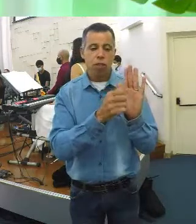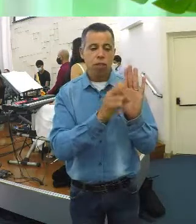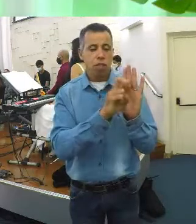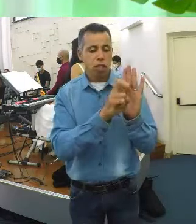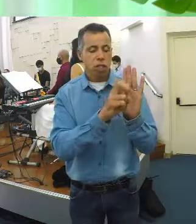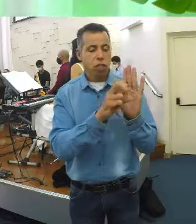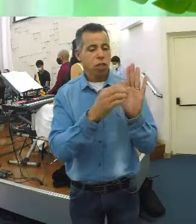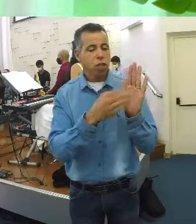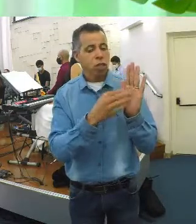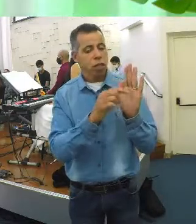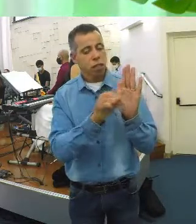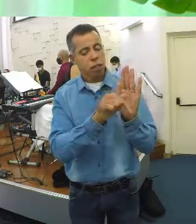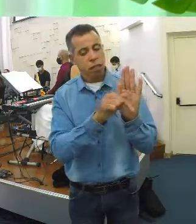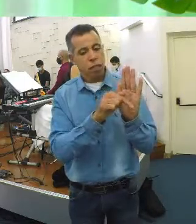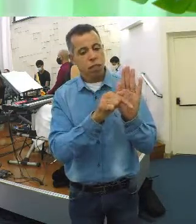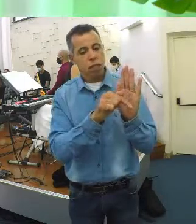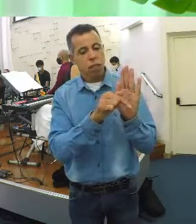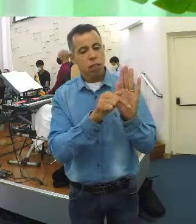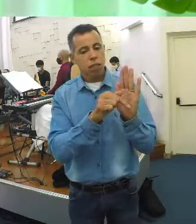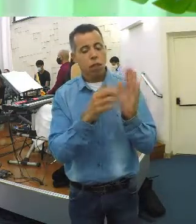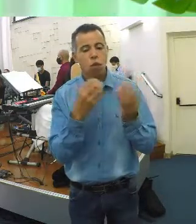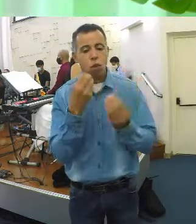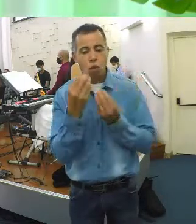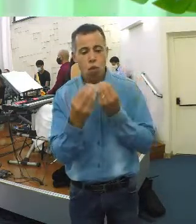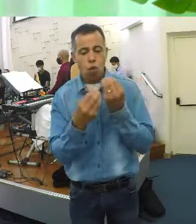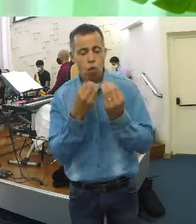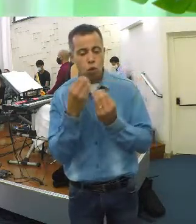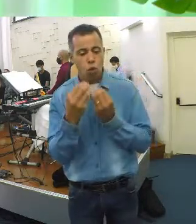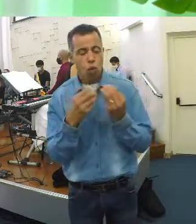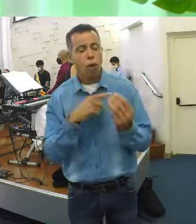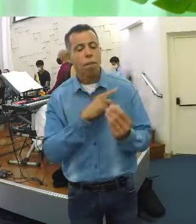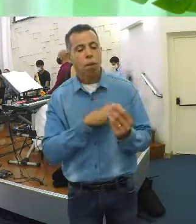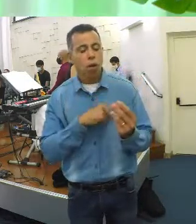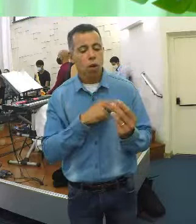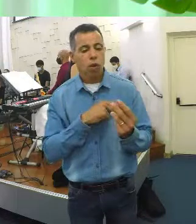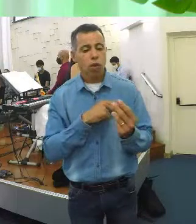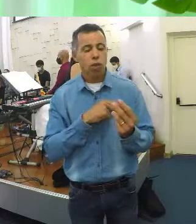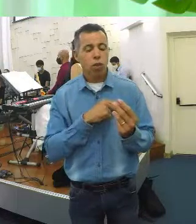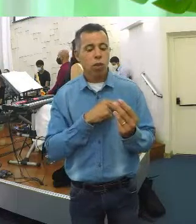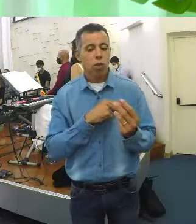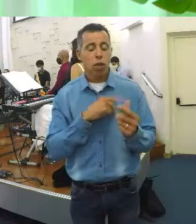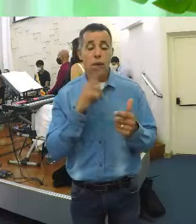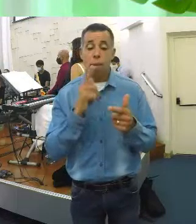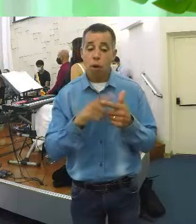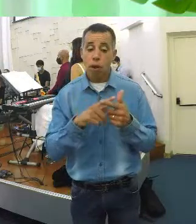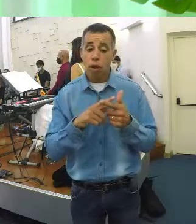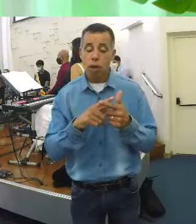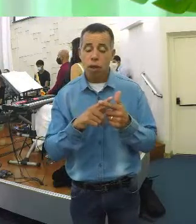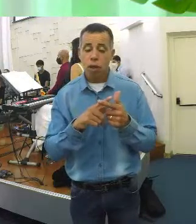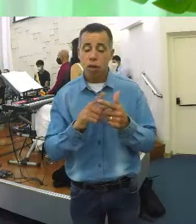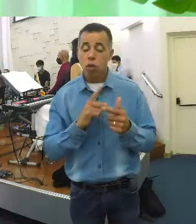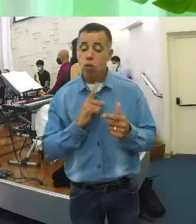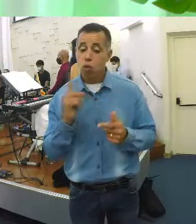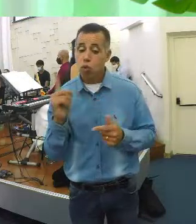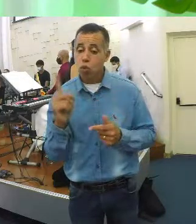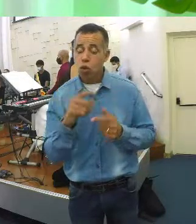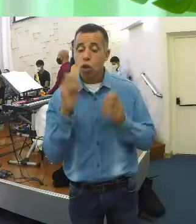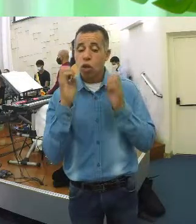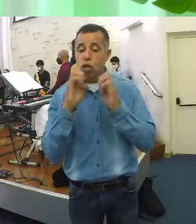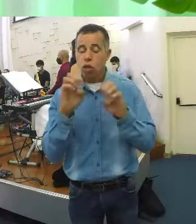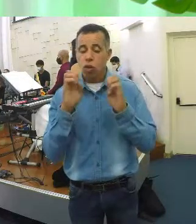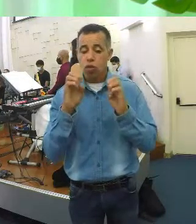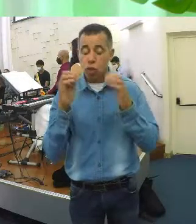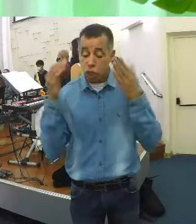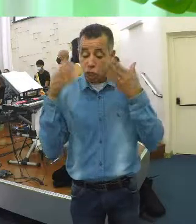7. Vejam bem como o apóstolo se dirige aos crentes. Porque o nosso evangelho não chegou até vós